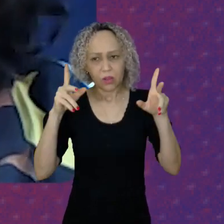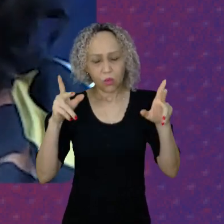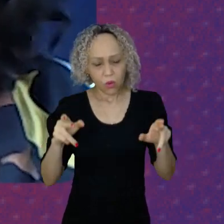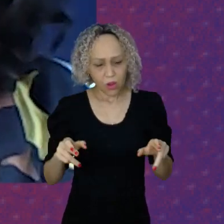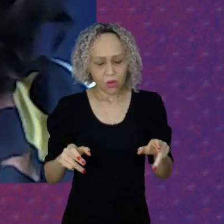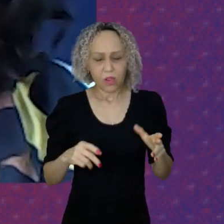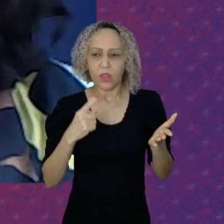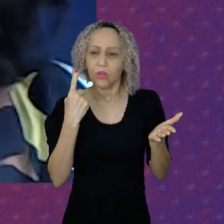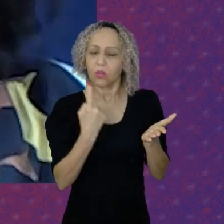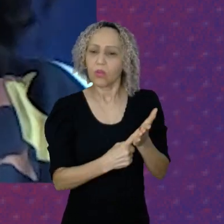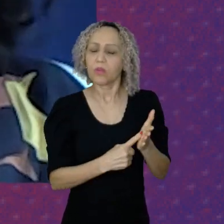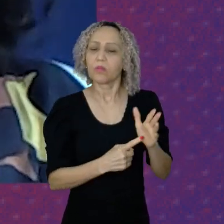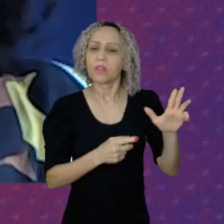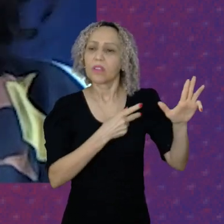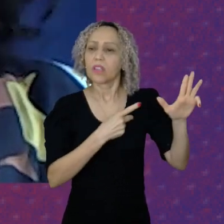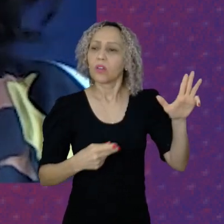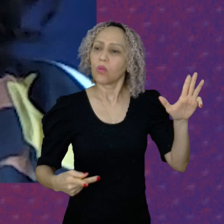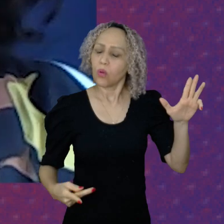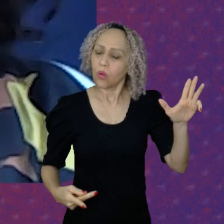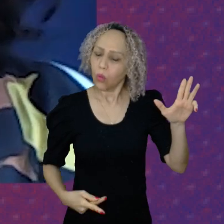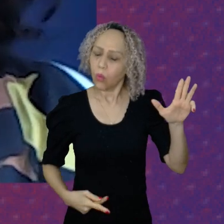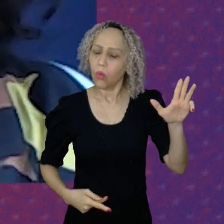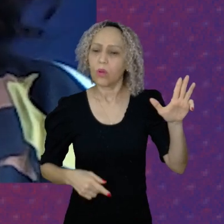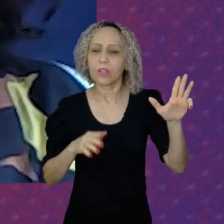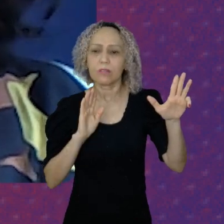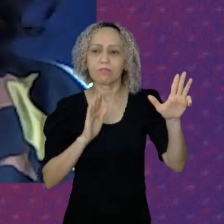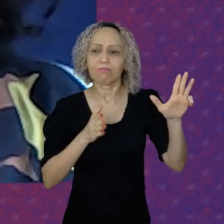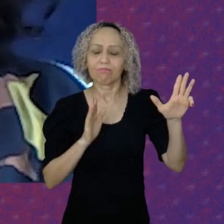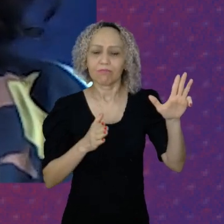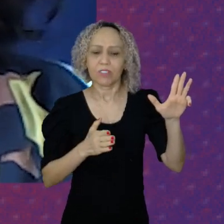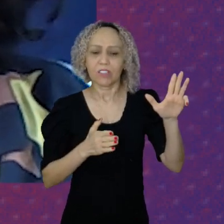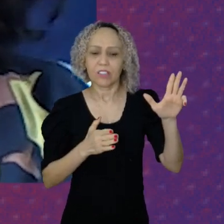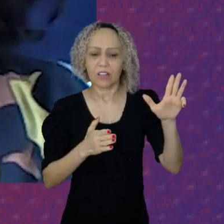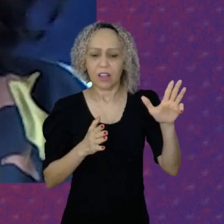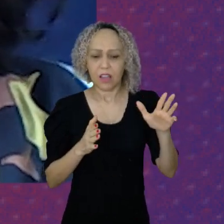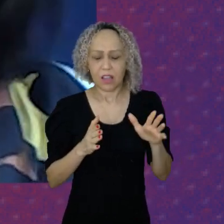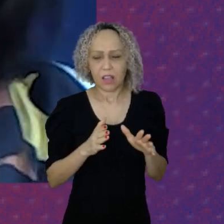presidente já trouxe durante a campanha eleitoral e que agora